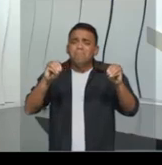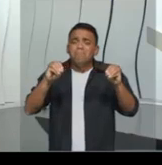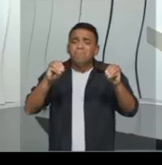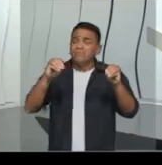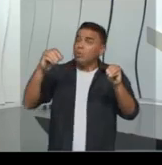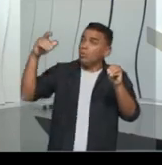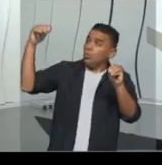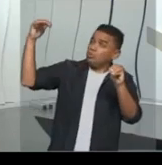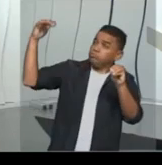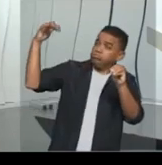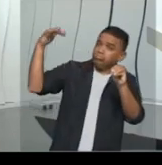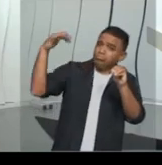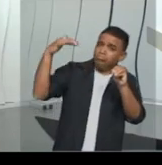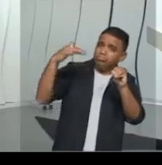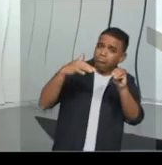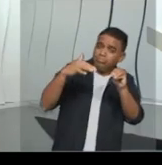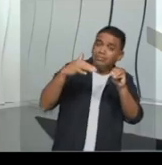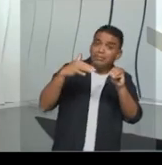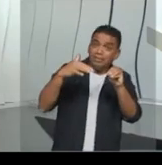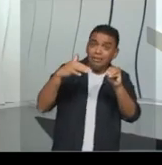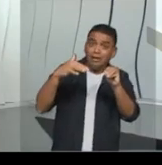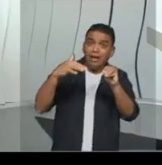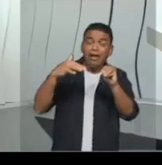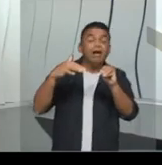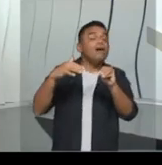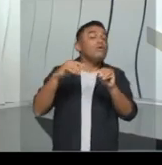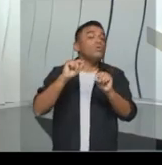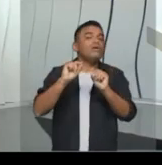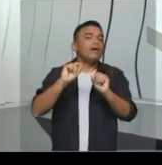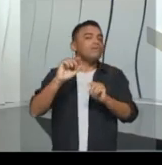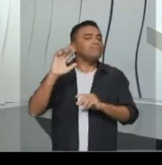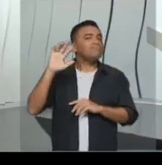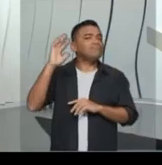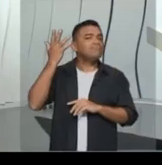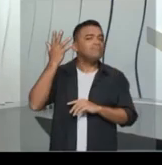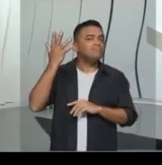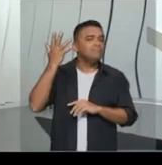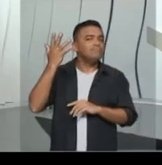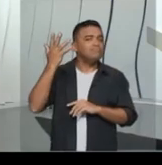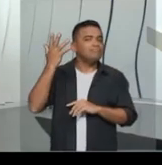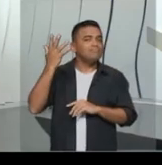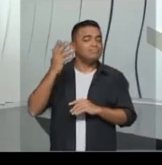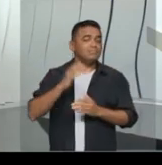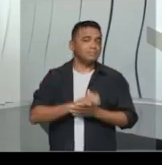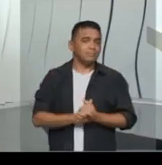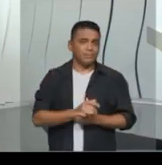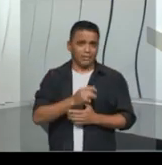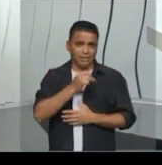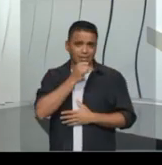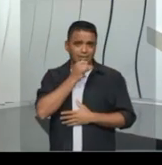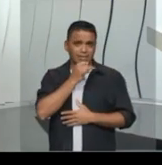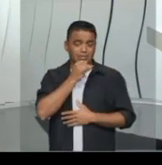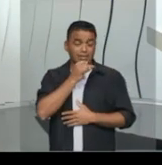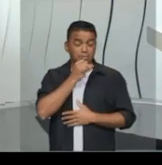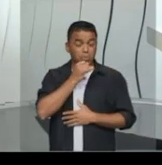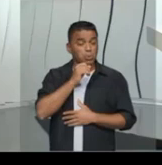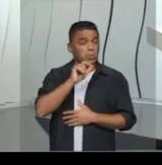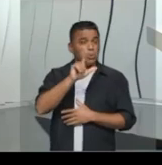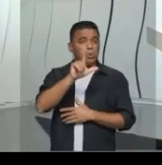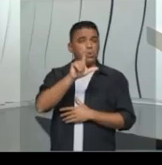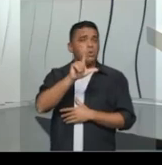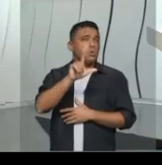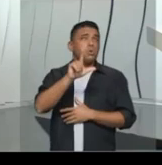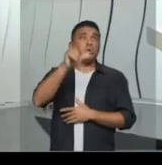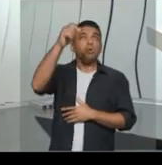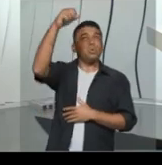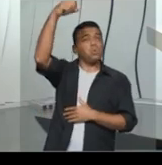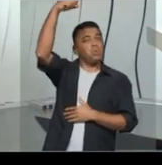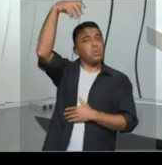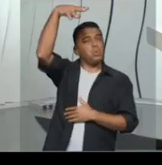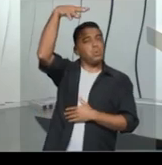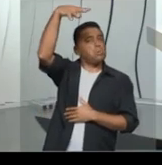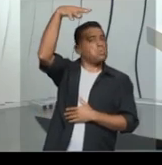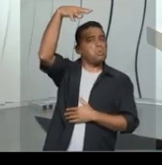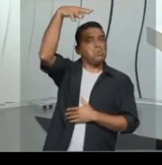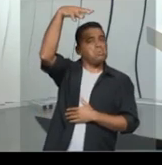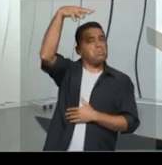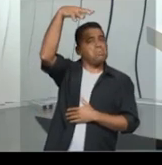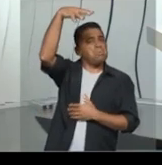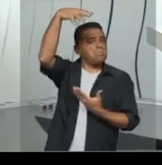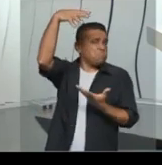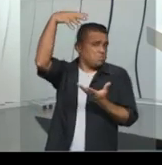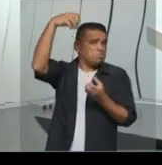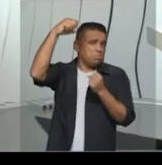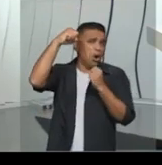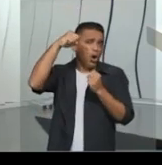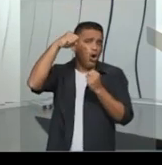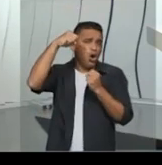naquele local, o feixe de luz vai vir, por exemplo, de uma lâmpada onde você está estudando nesse